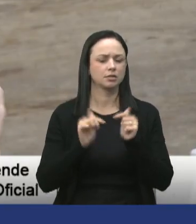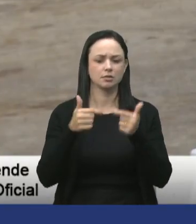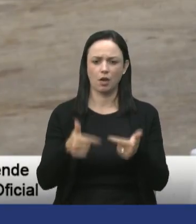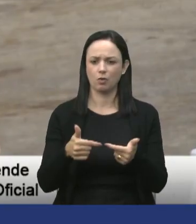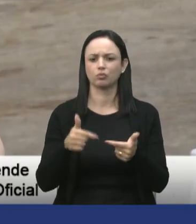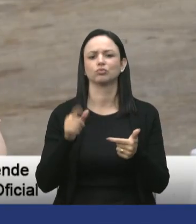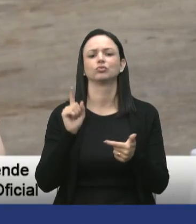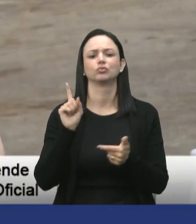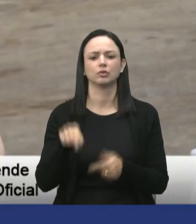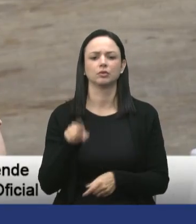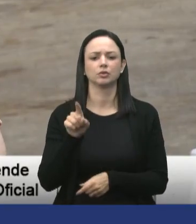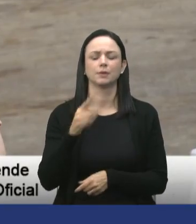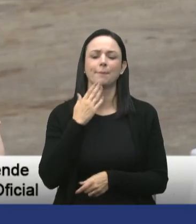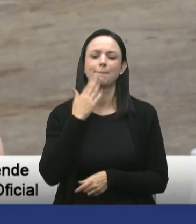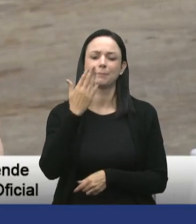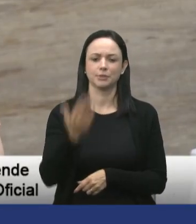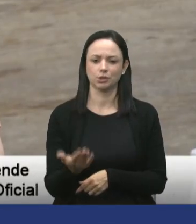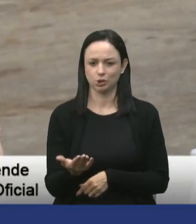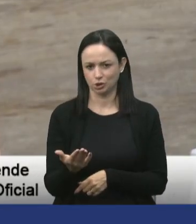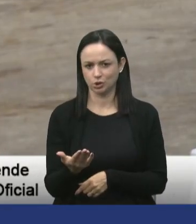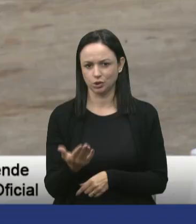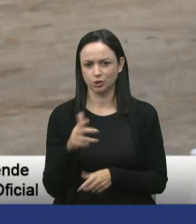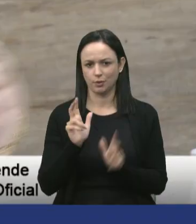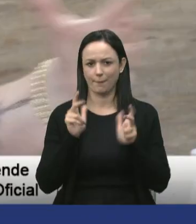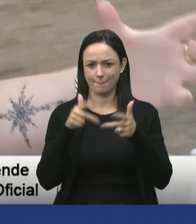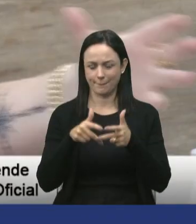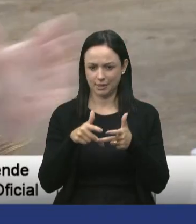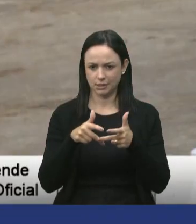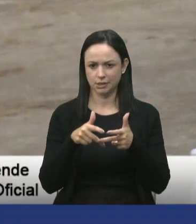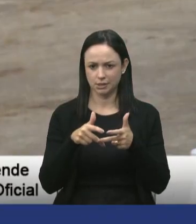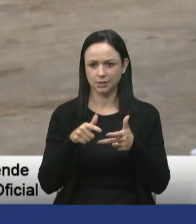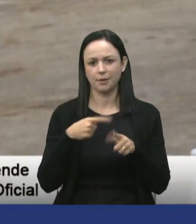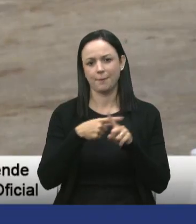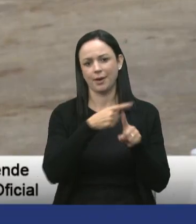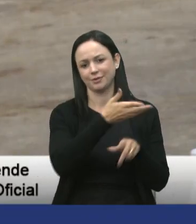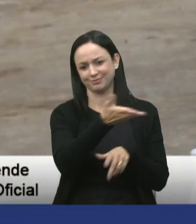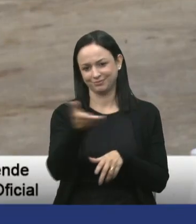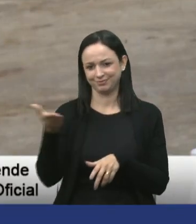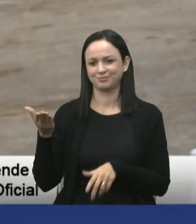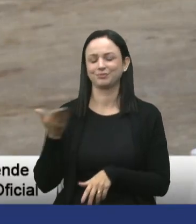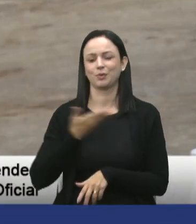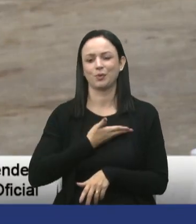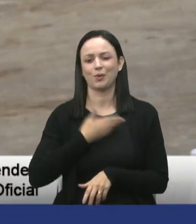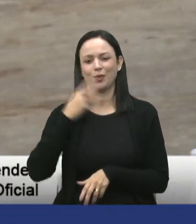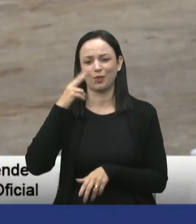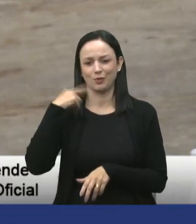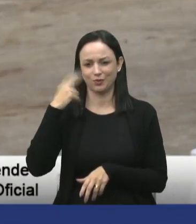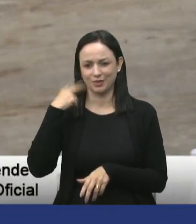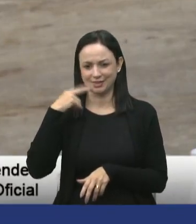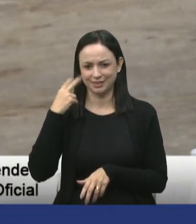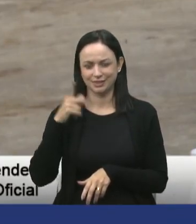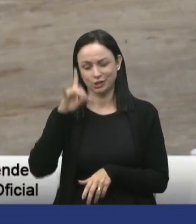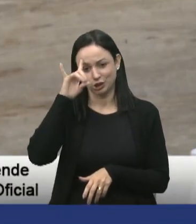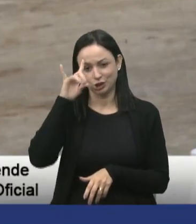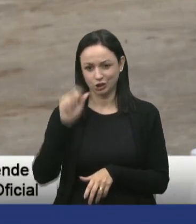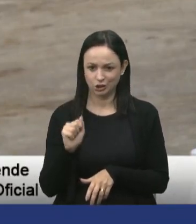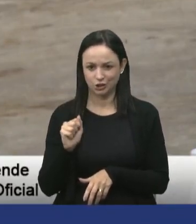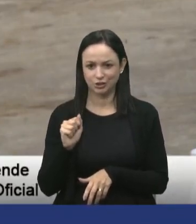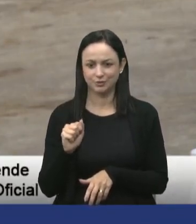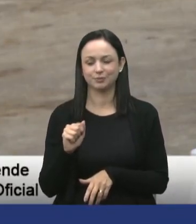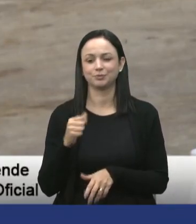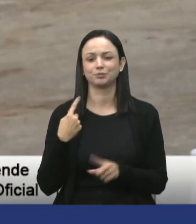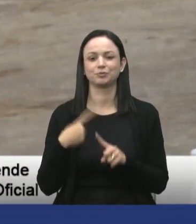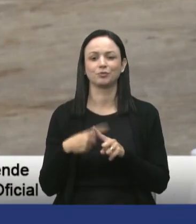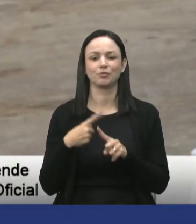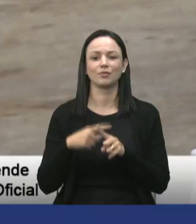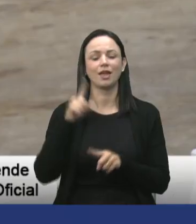elas esse pedido para a Câmara, para os demais colegas vereadores, para instituir essa data, porque